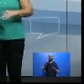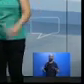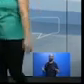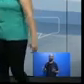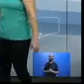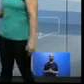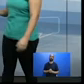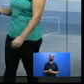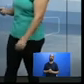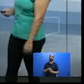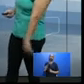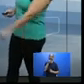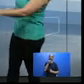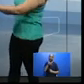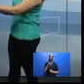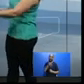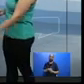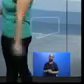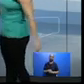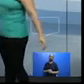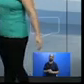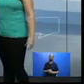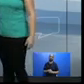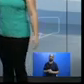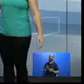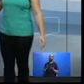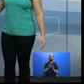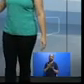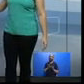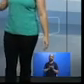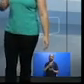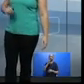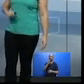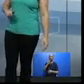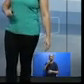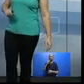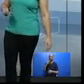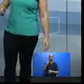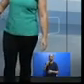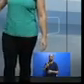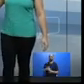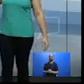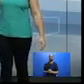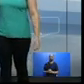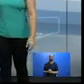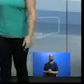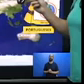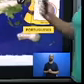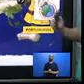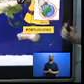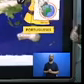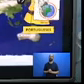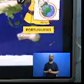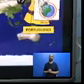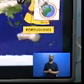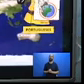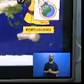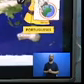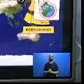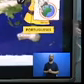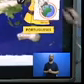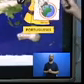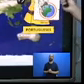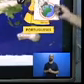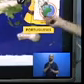nome Brasil. Estou lá na 82, ó. Seguindo. Descobrindo a riqueza que o